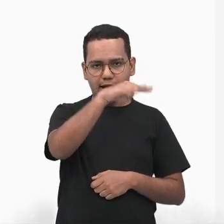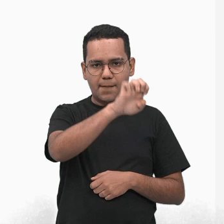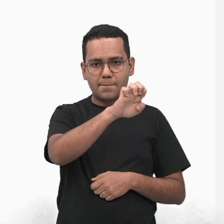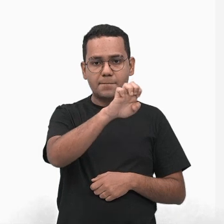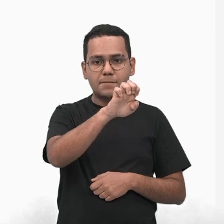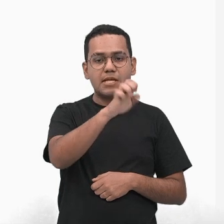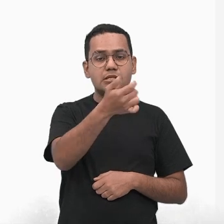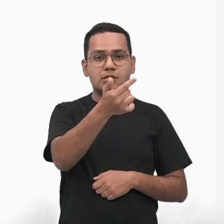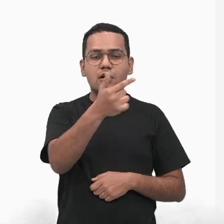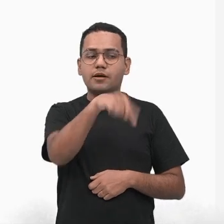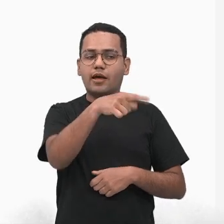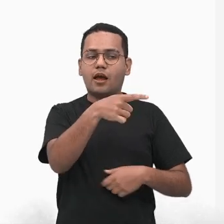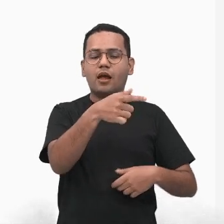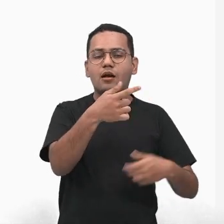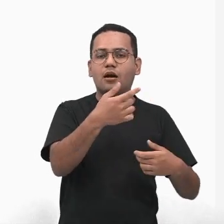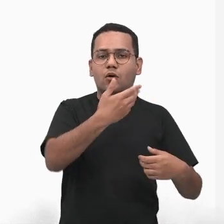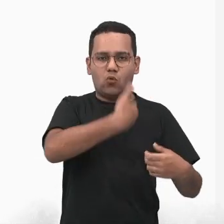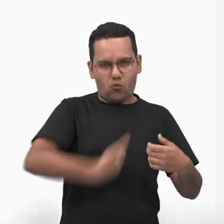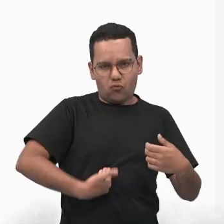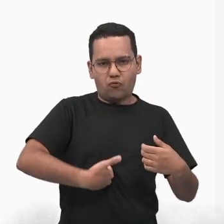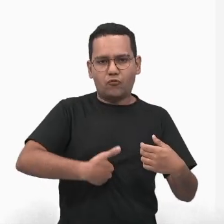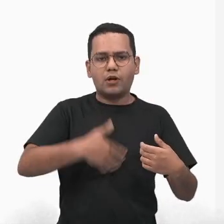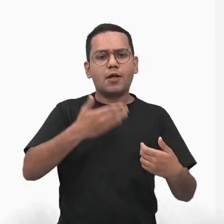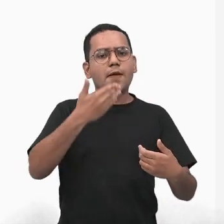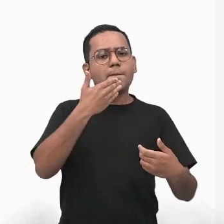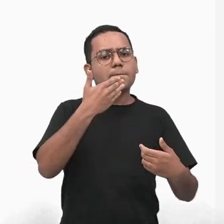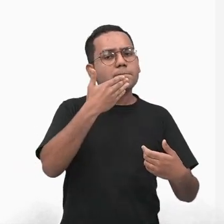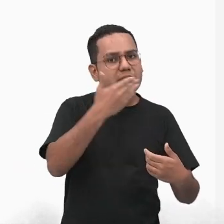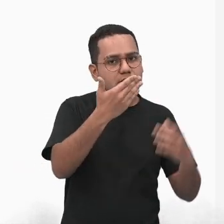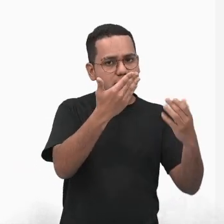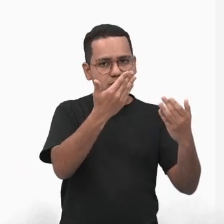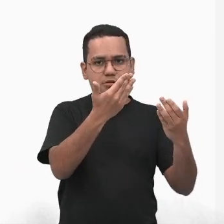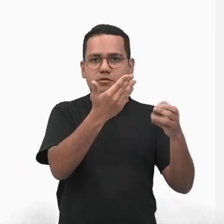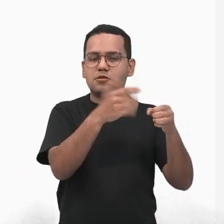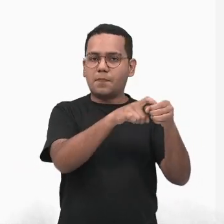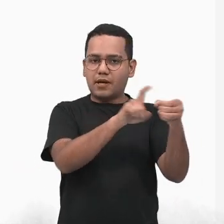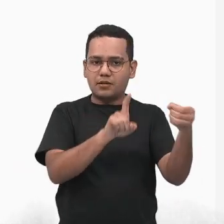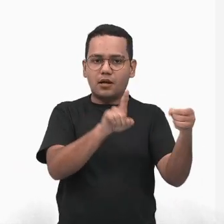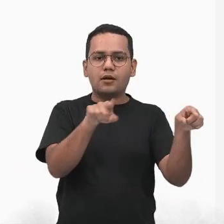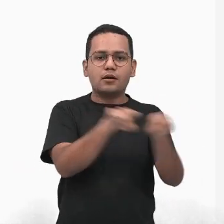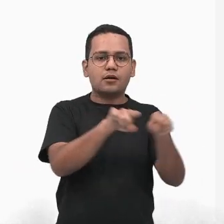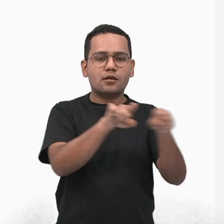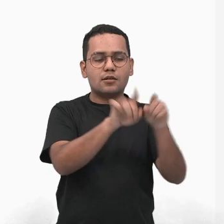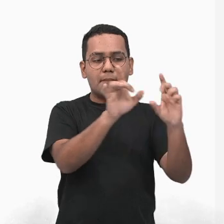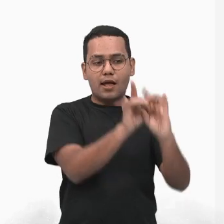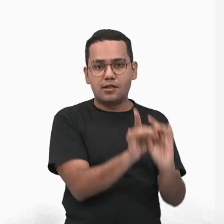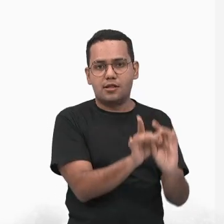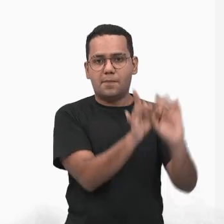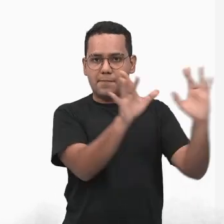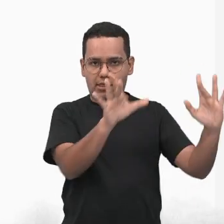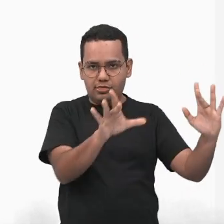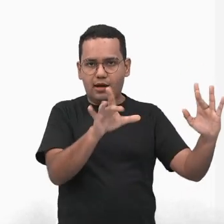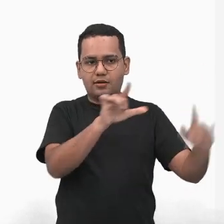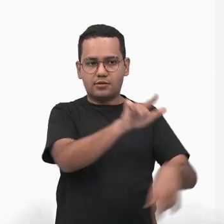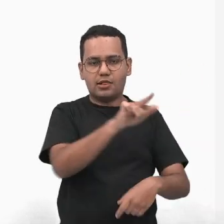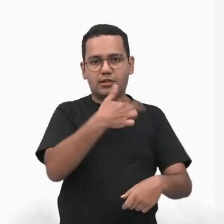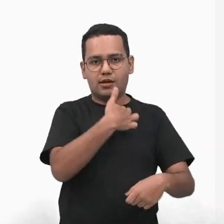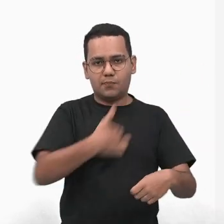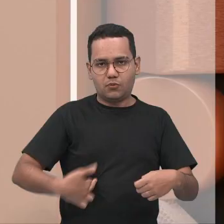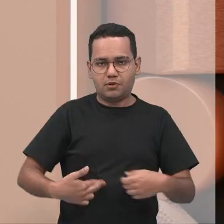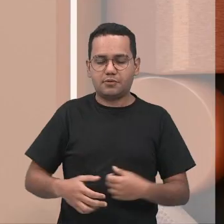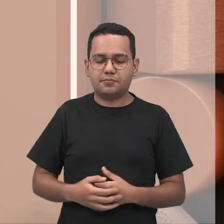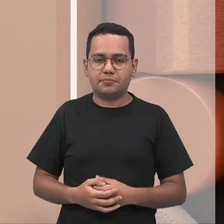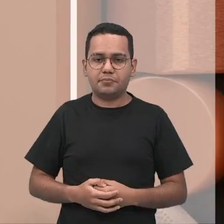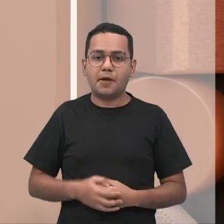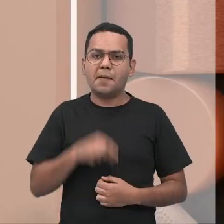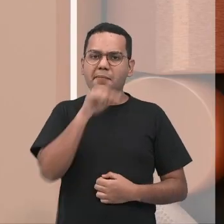governante da Alemanha, a renunciar e proclamar uma república. Galera, isso aqui é interessante. Nesse momento, galera, a Alemanha